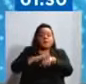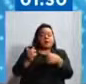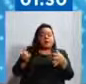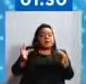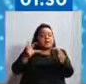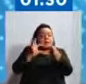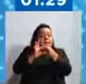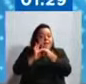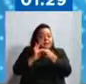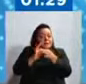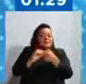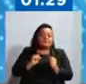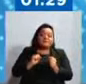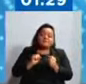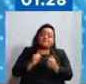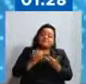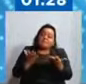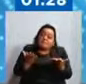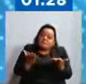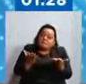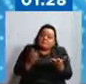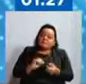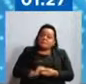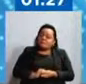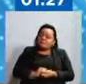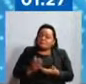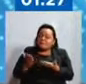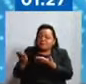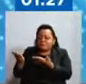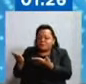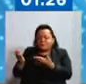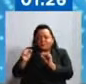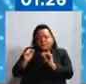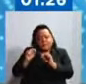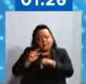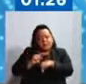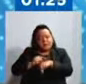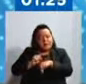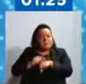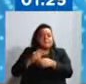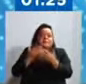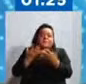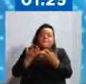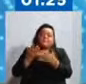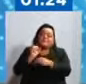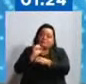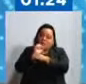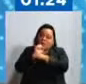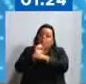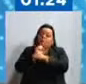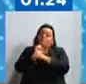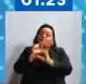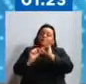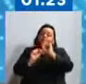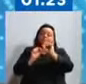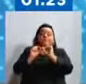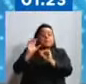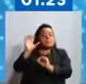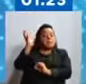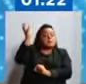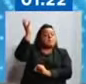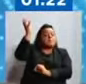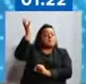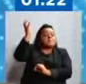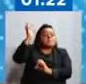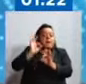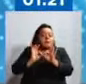Cada tempo no seu tempo. Desde quando participei da última eleição, busquei preparar, me